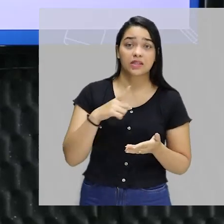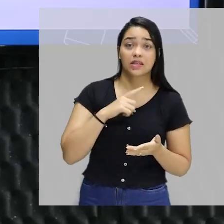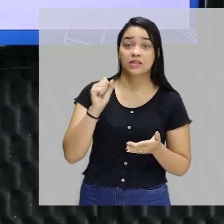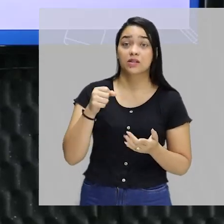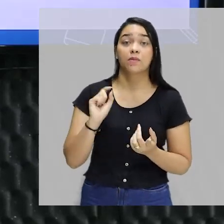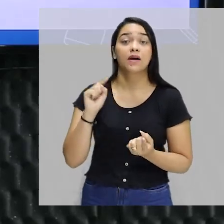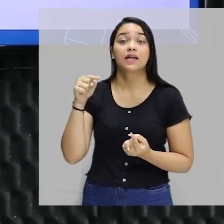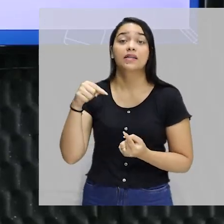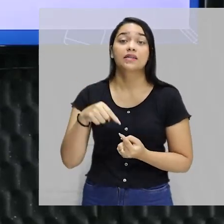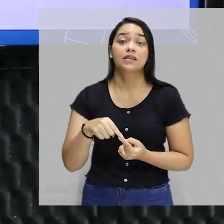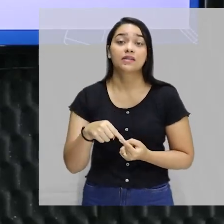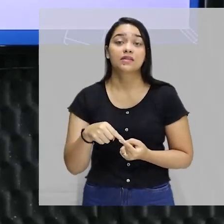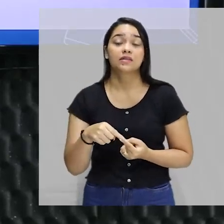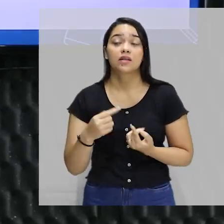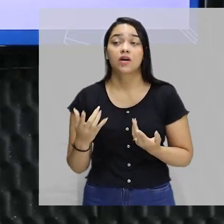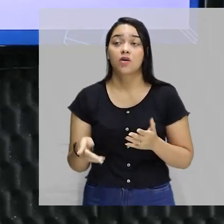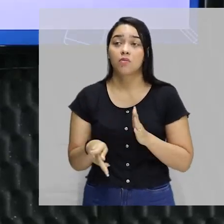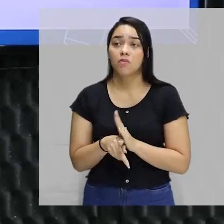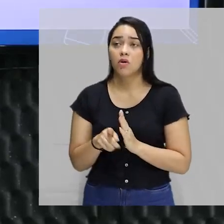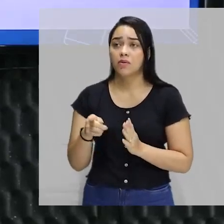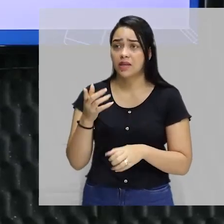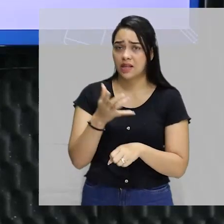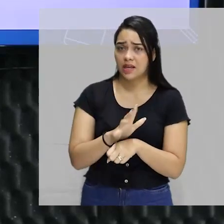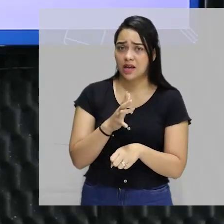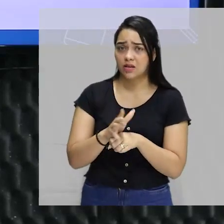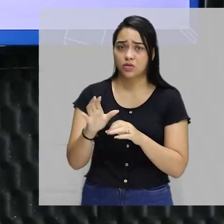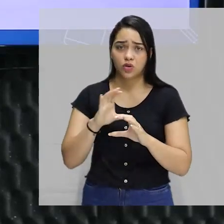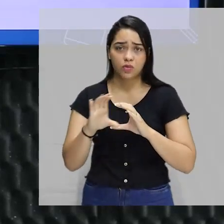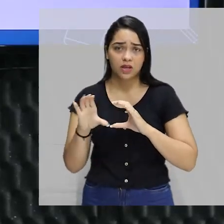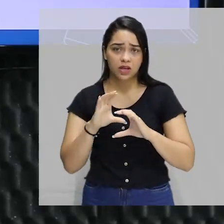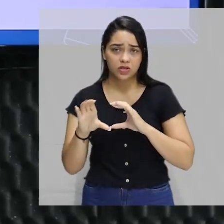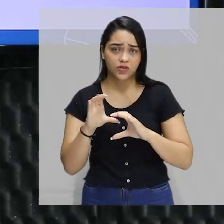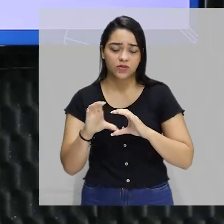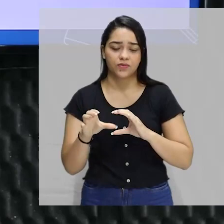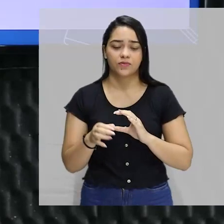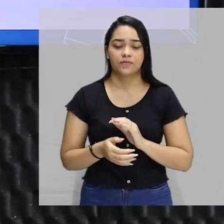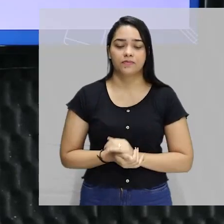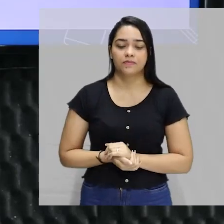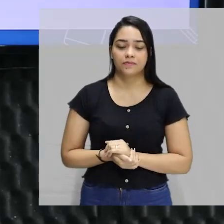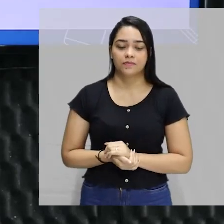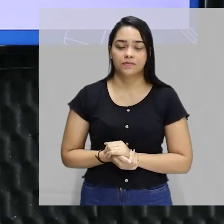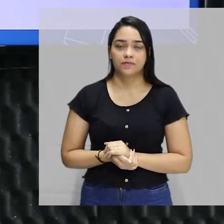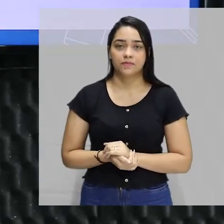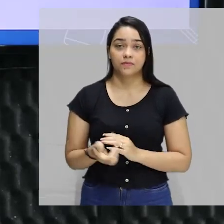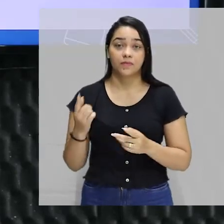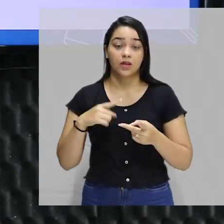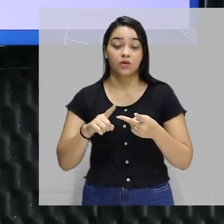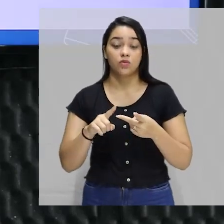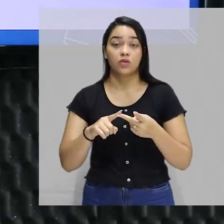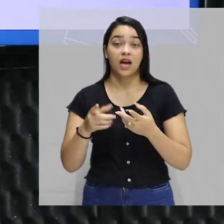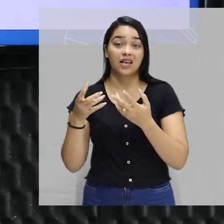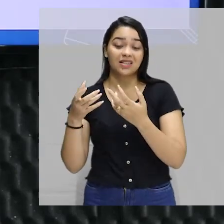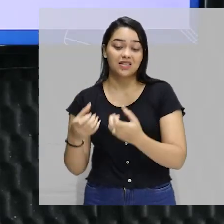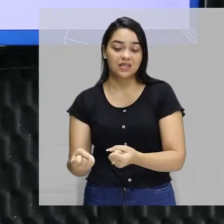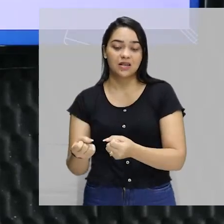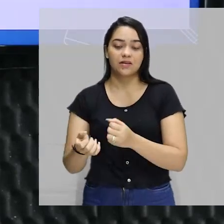ali uma intenção por conta daquele ato comunicativo. A